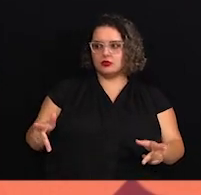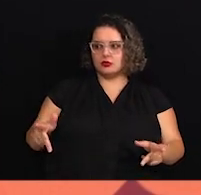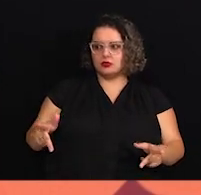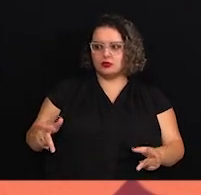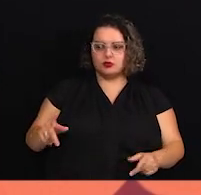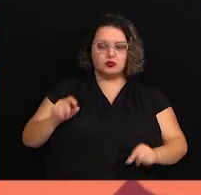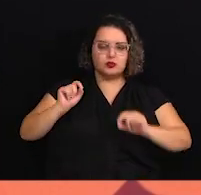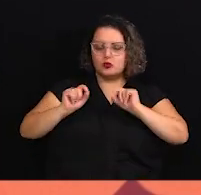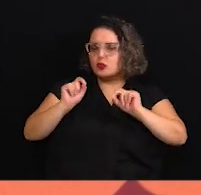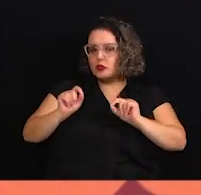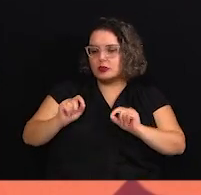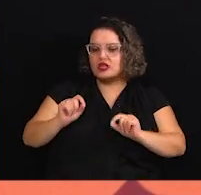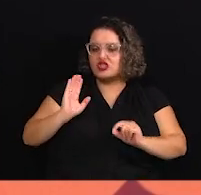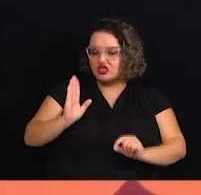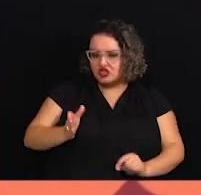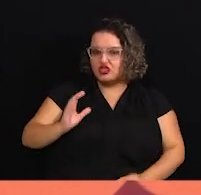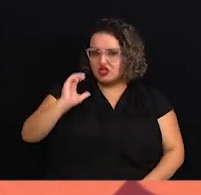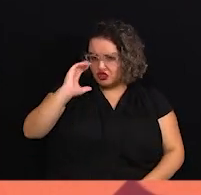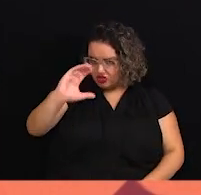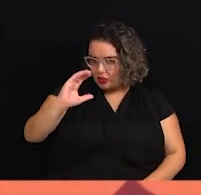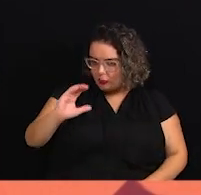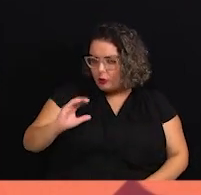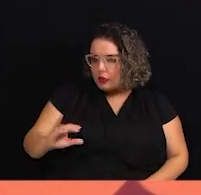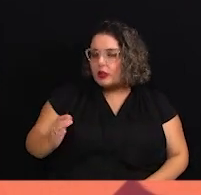daquilo que você já vinha publicando?